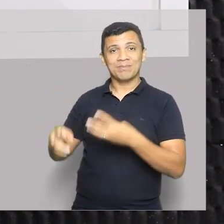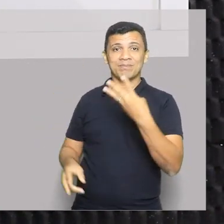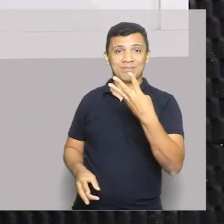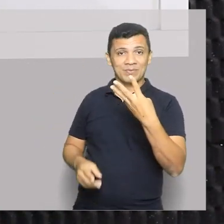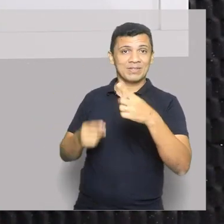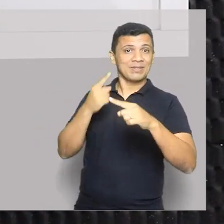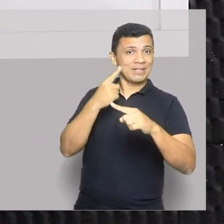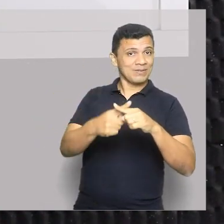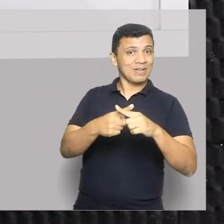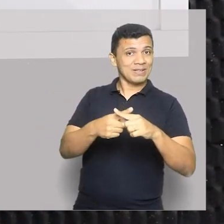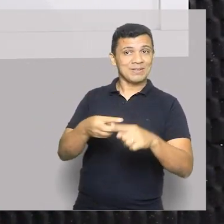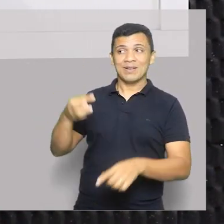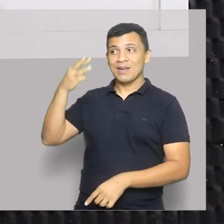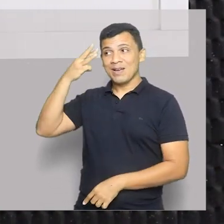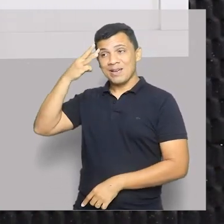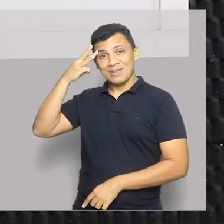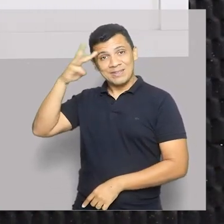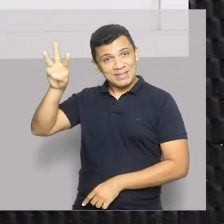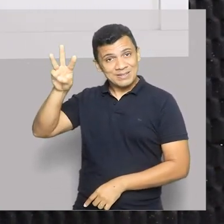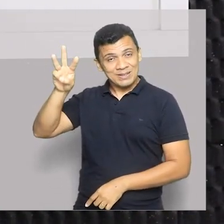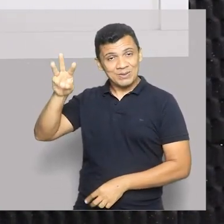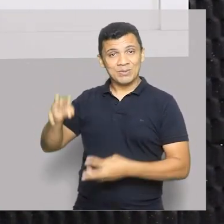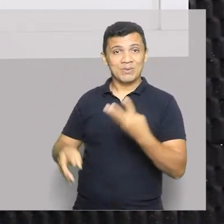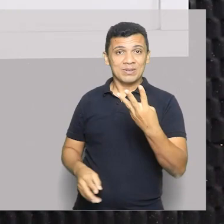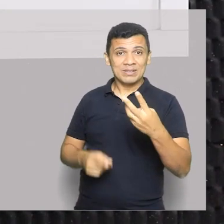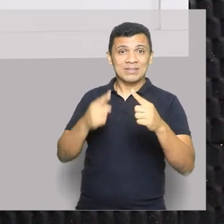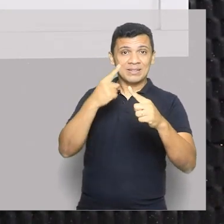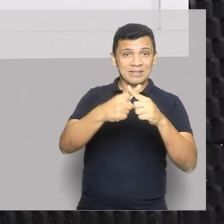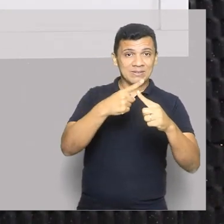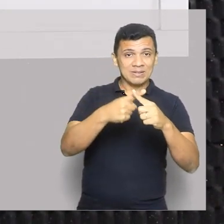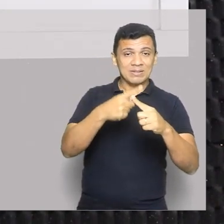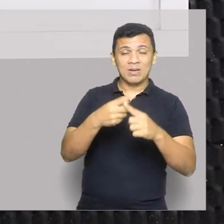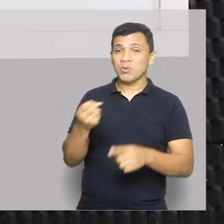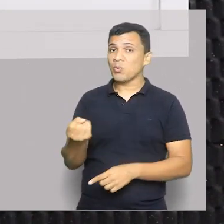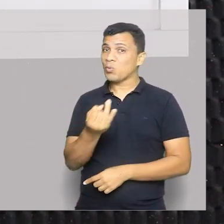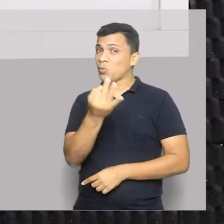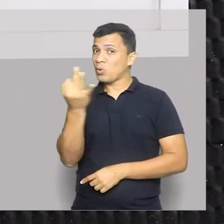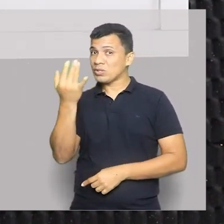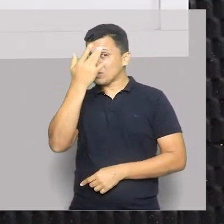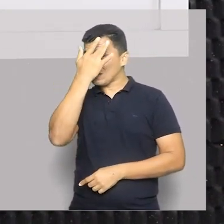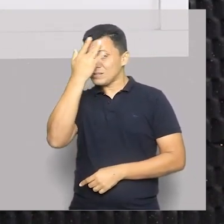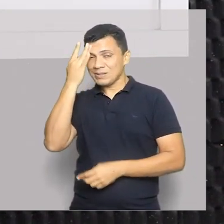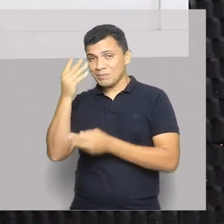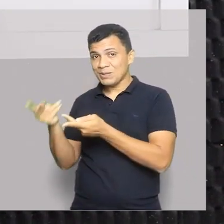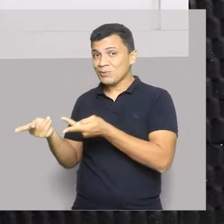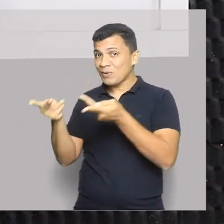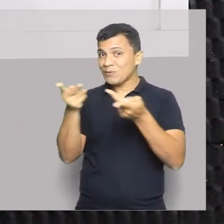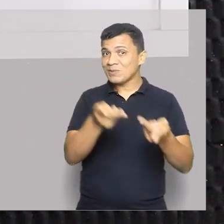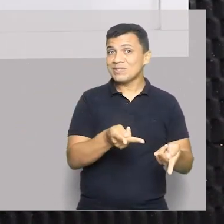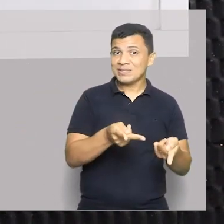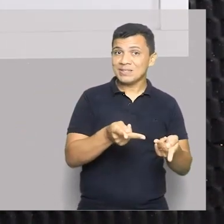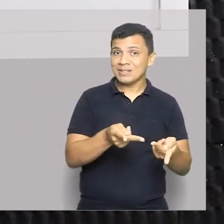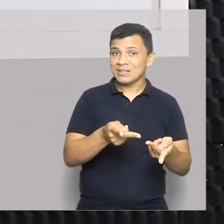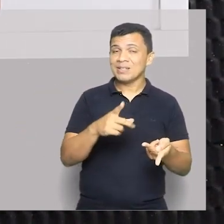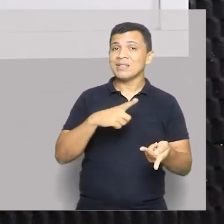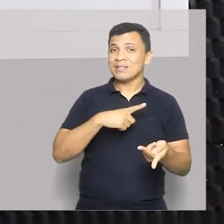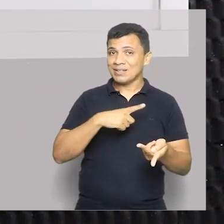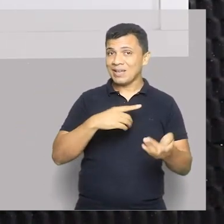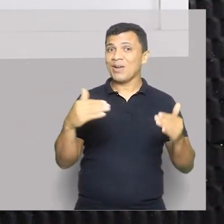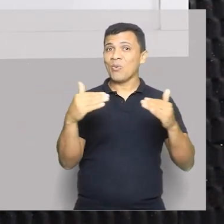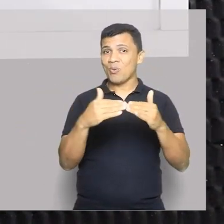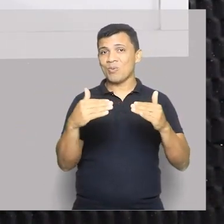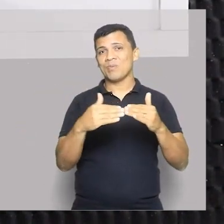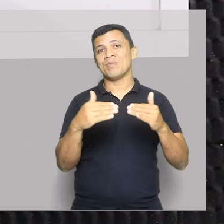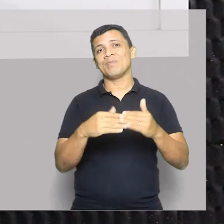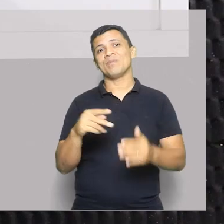3. Então os participantes, o número de participantes de cada dia tem o comportamento